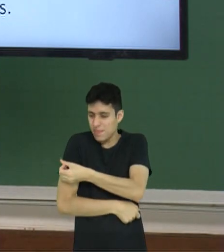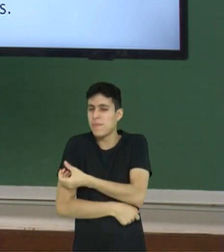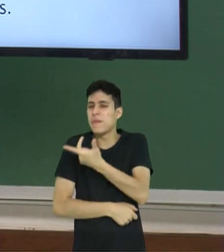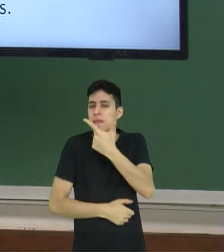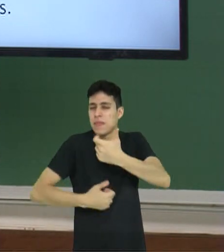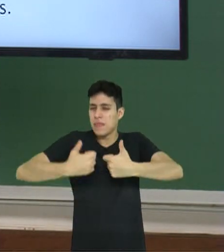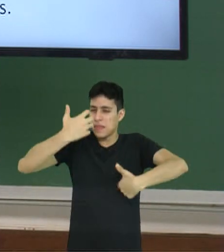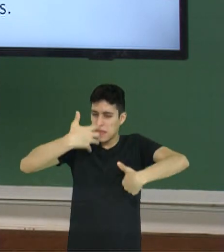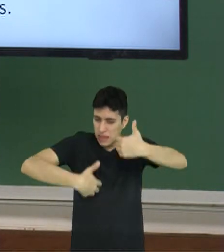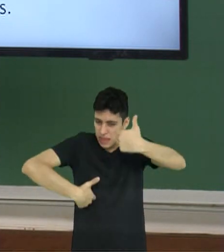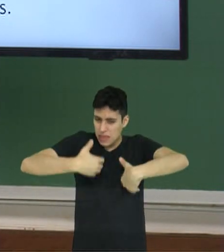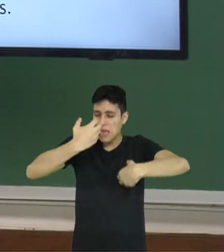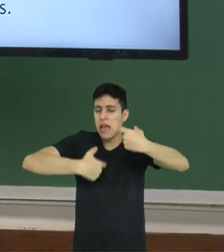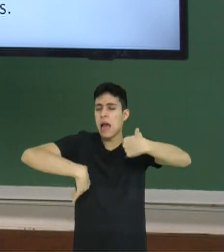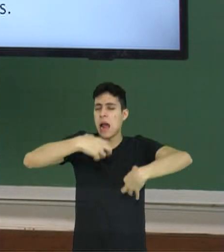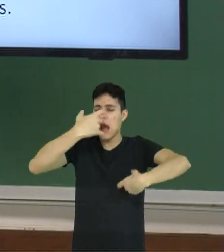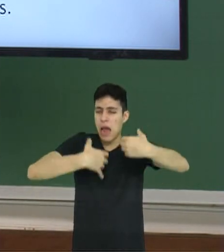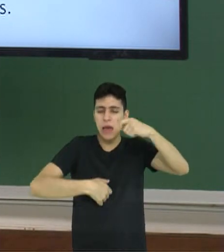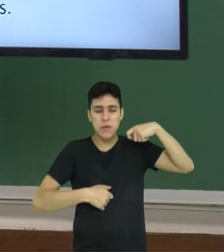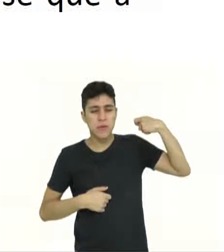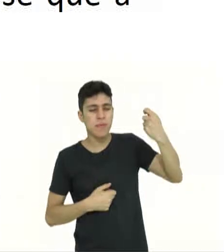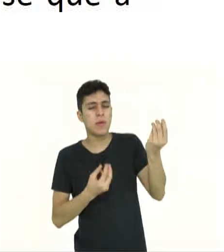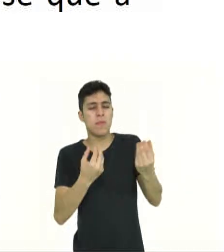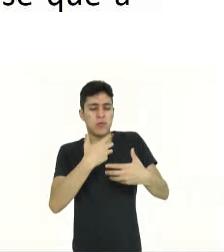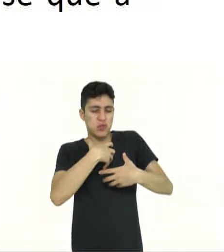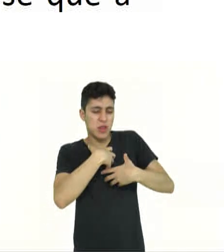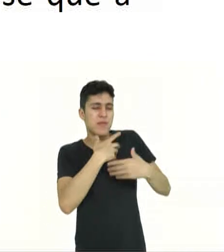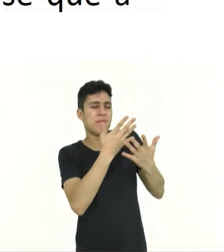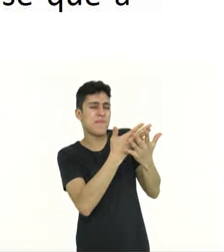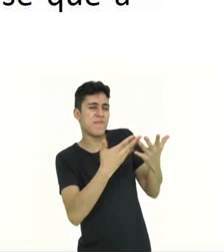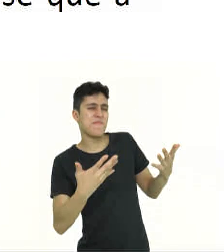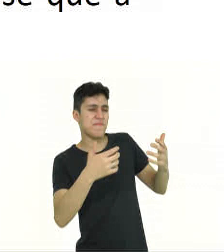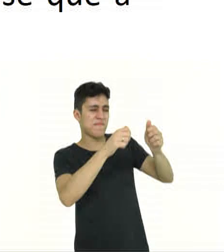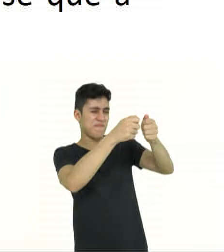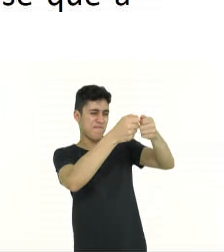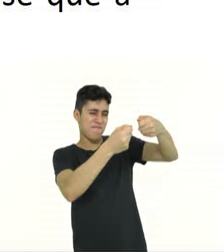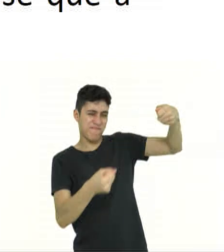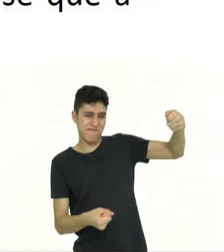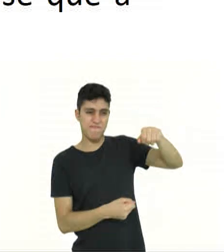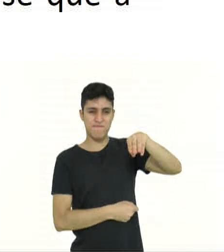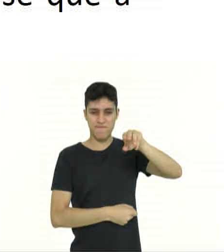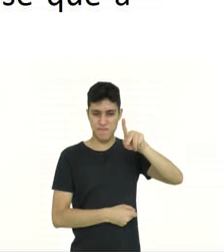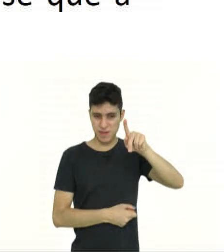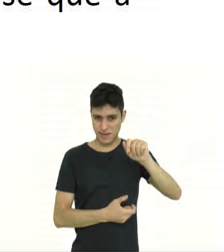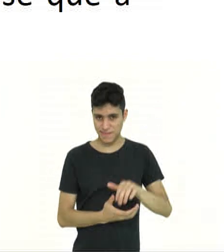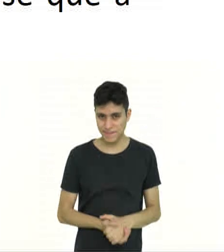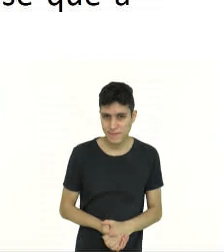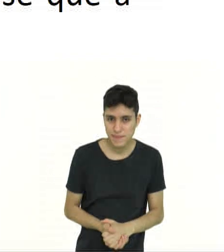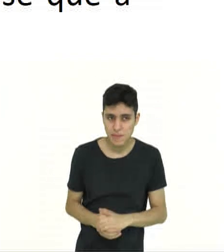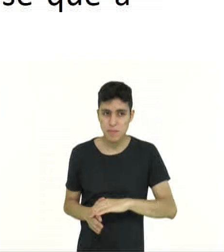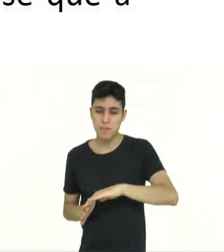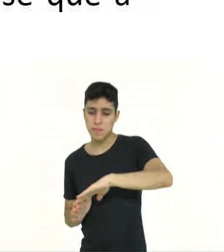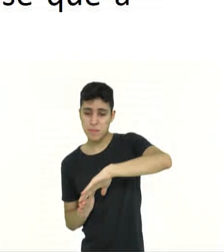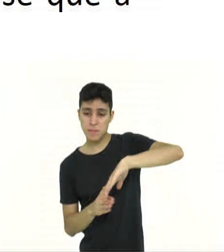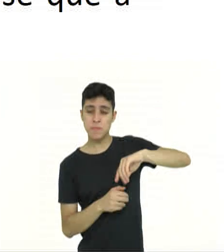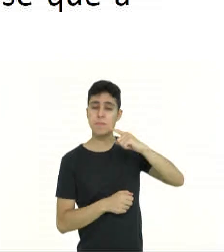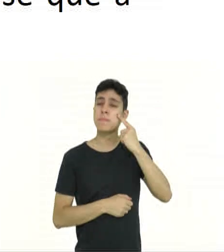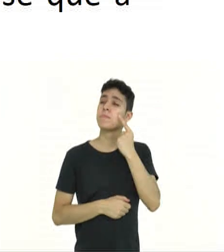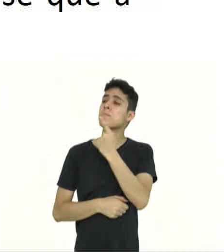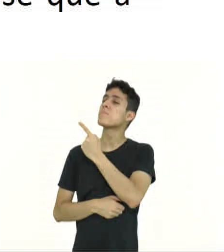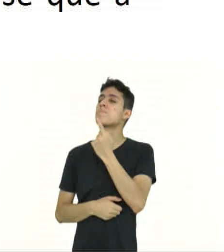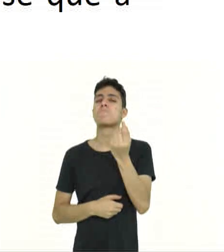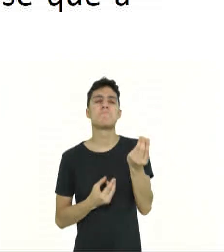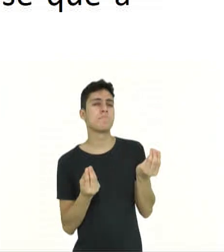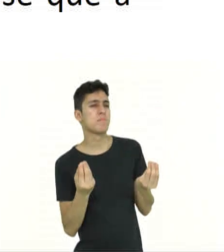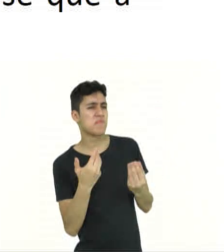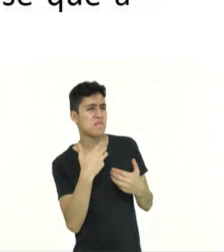projeções cartográficas. Alguns aspectos geográficos, lembrando os aspectos geográficos, dizem respeito à